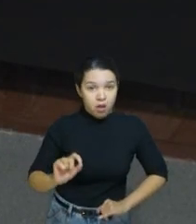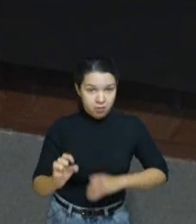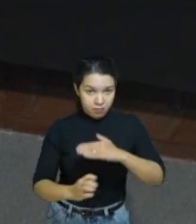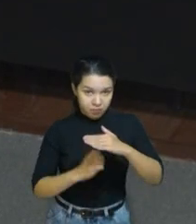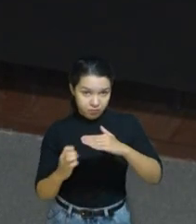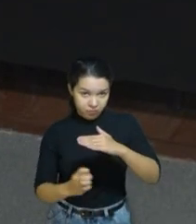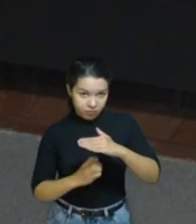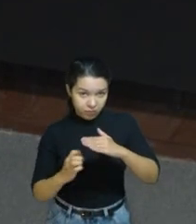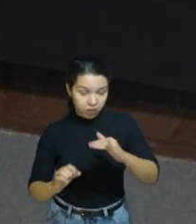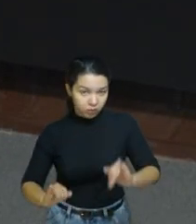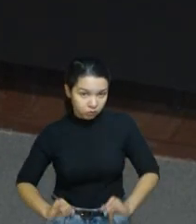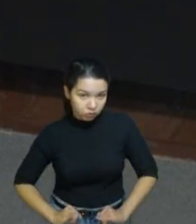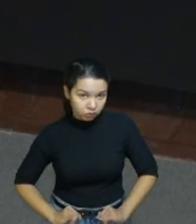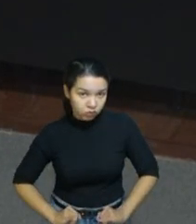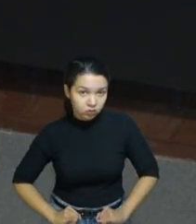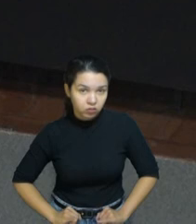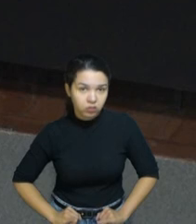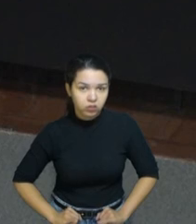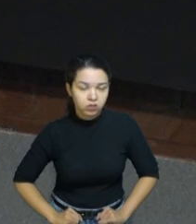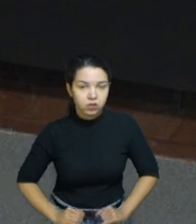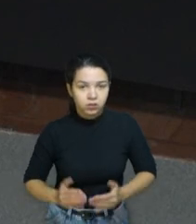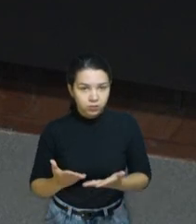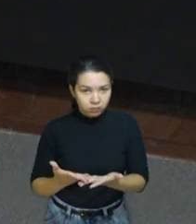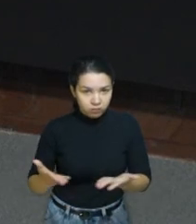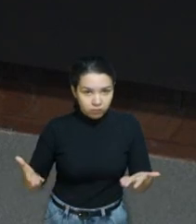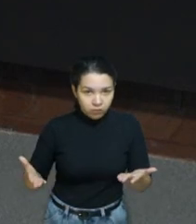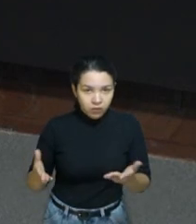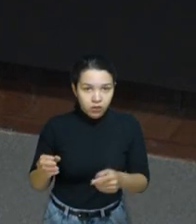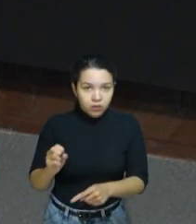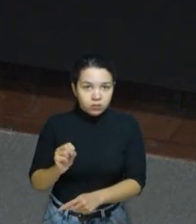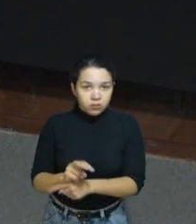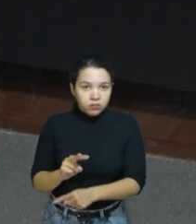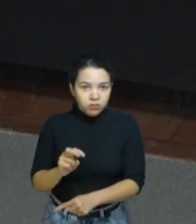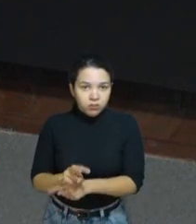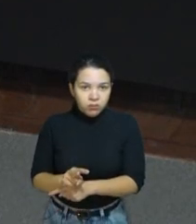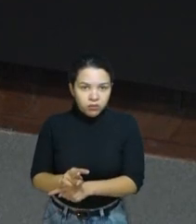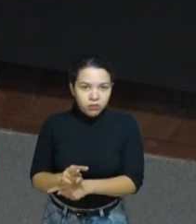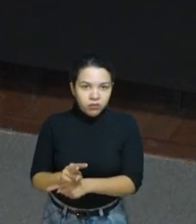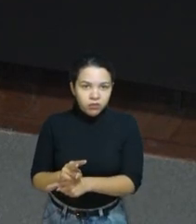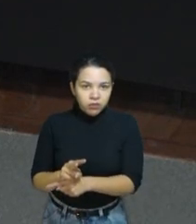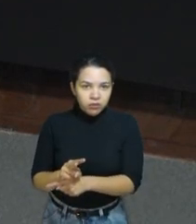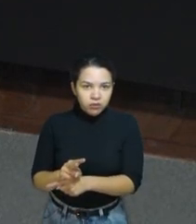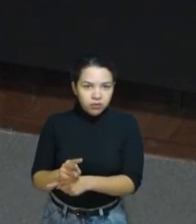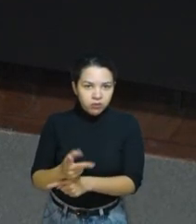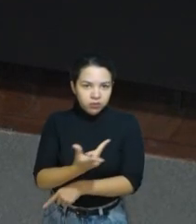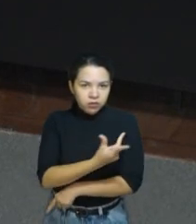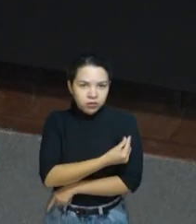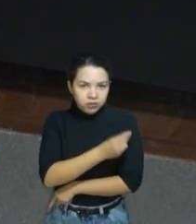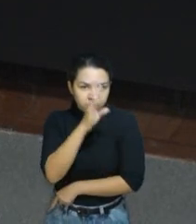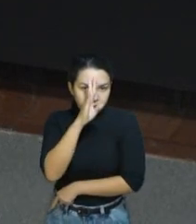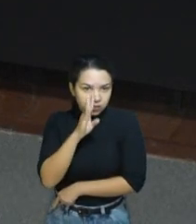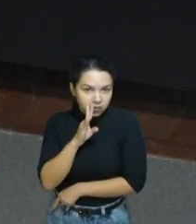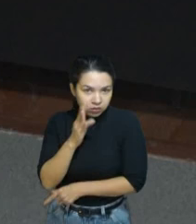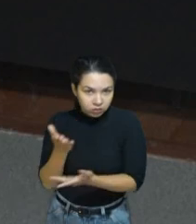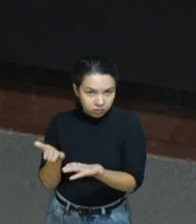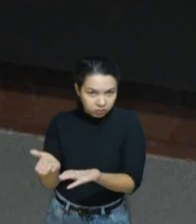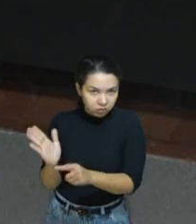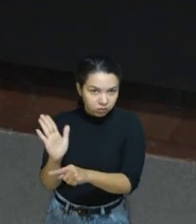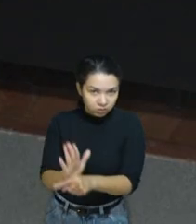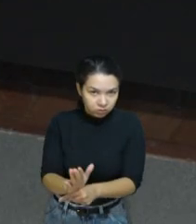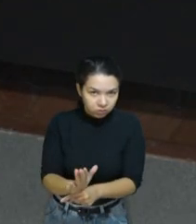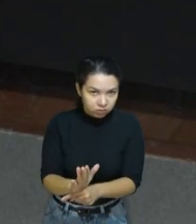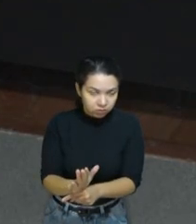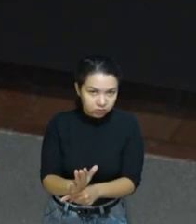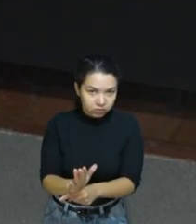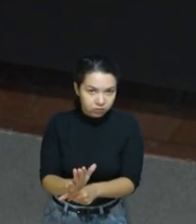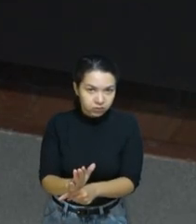custo? Foram elas que providenciaram as vacinas de graça? Vão ser elas